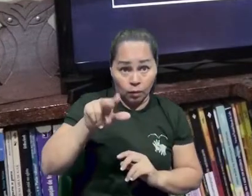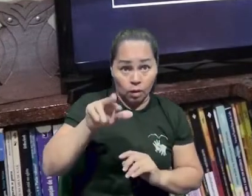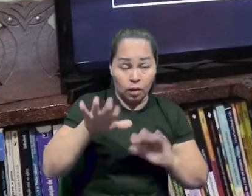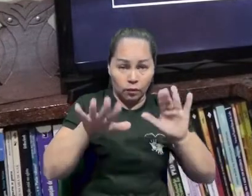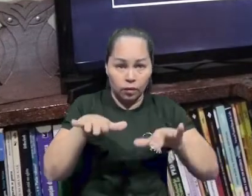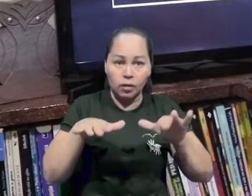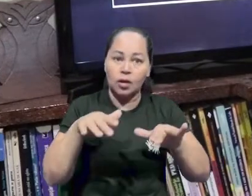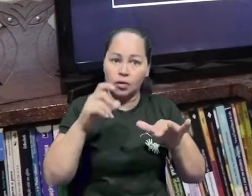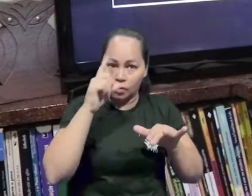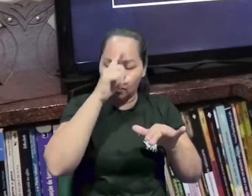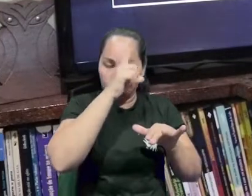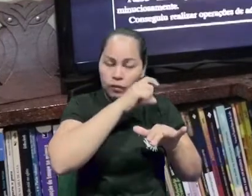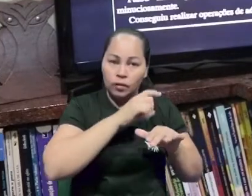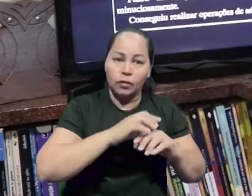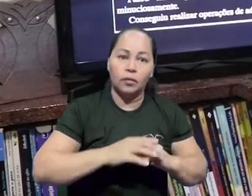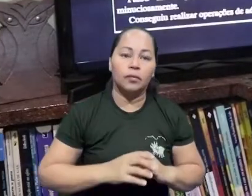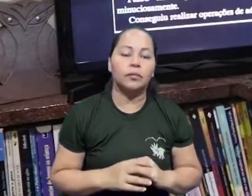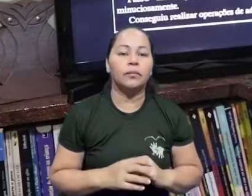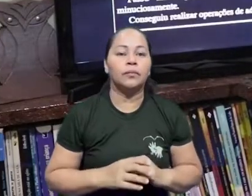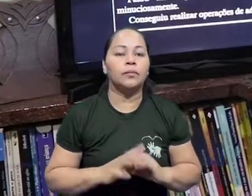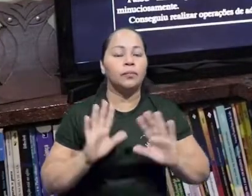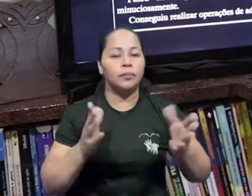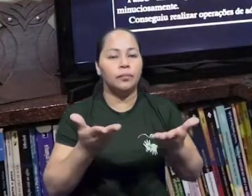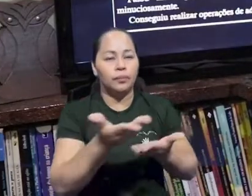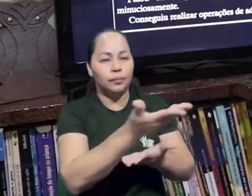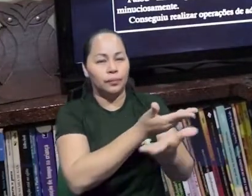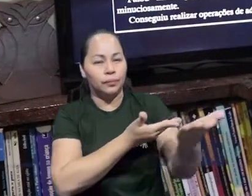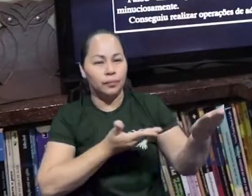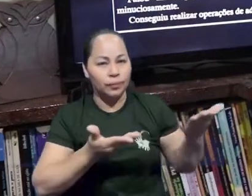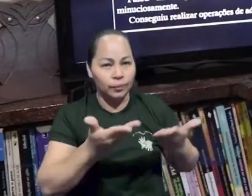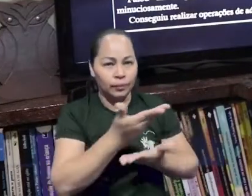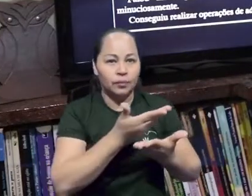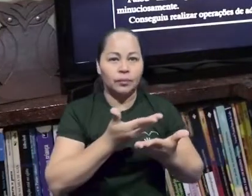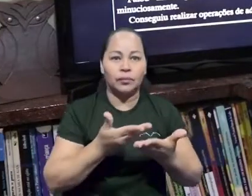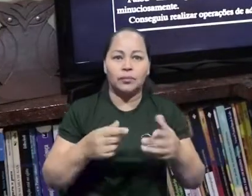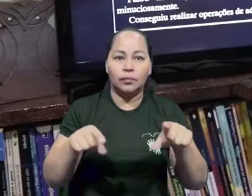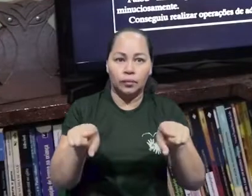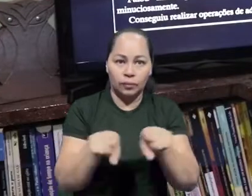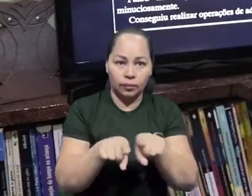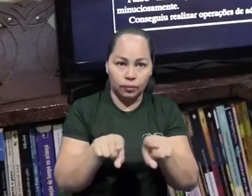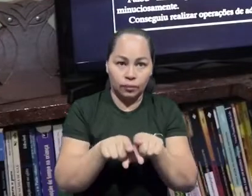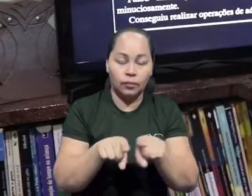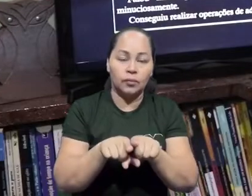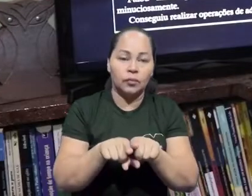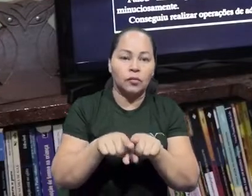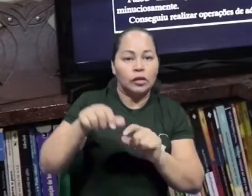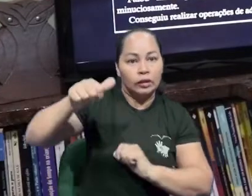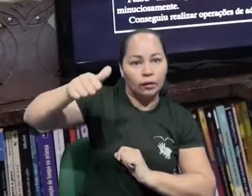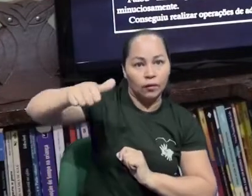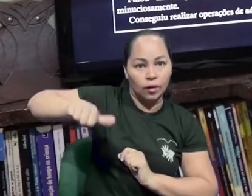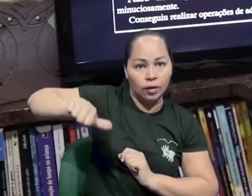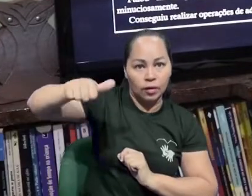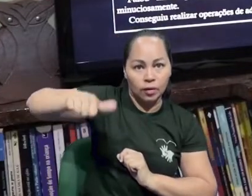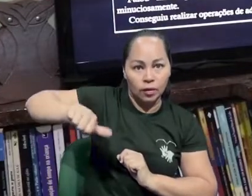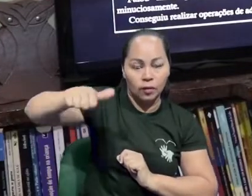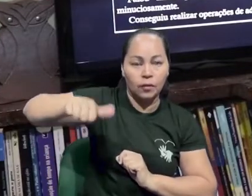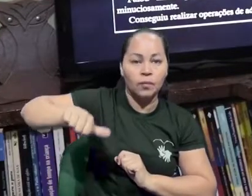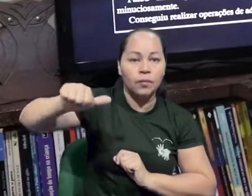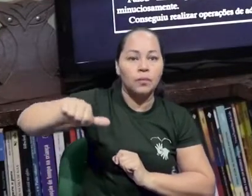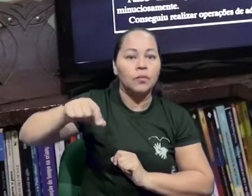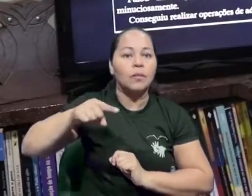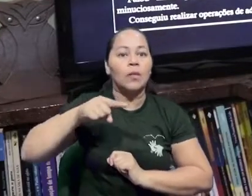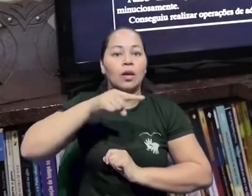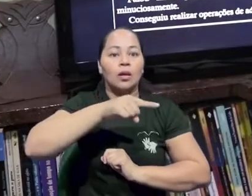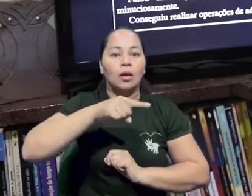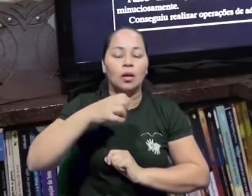pouquinho mais séria a situação, né? A interação do aluno com o professor especializado em situação de avaliação.